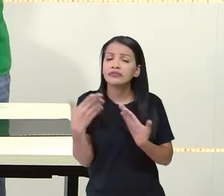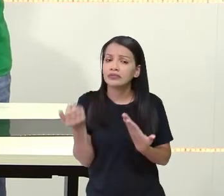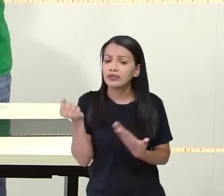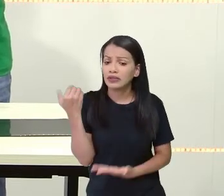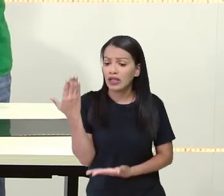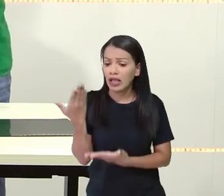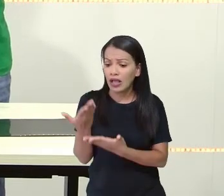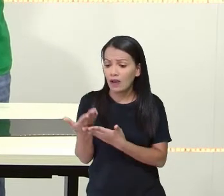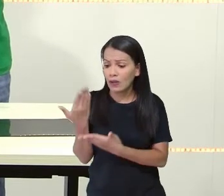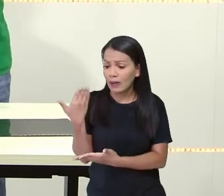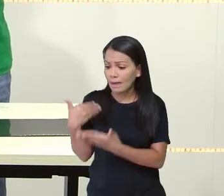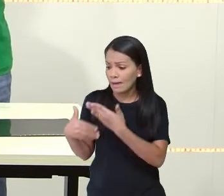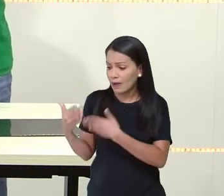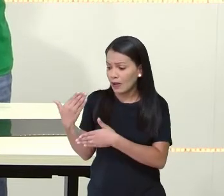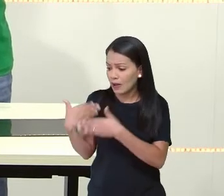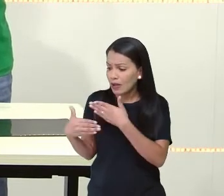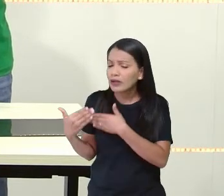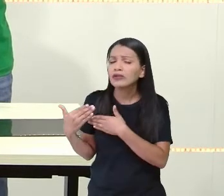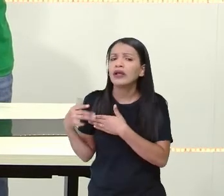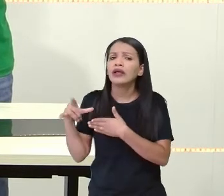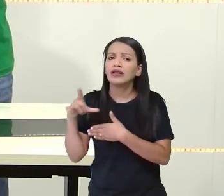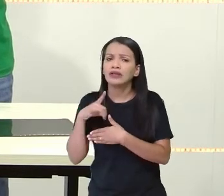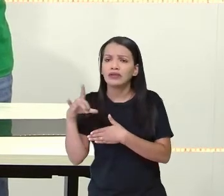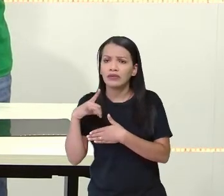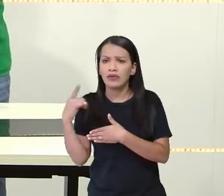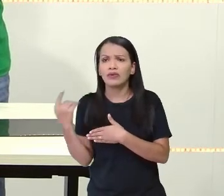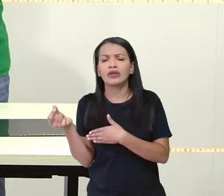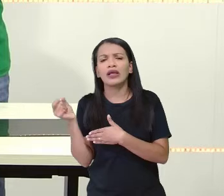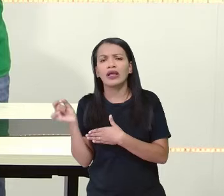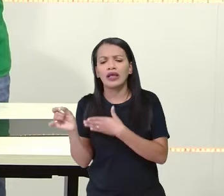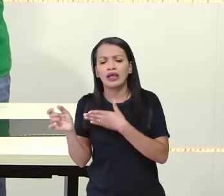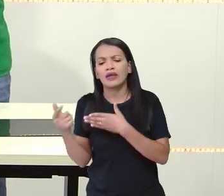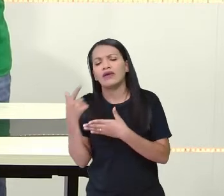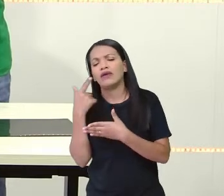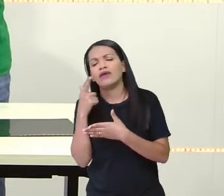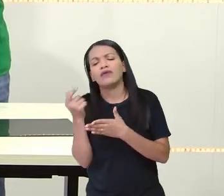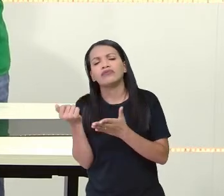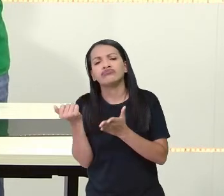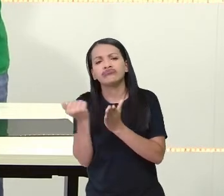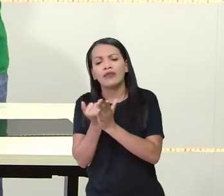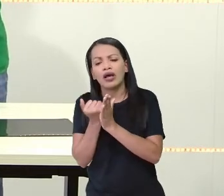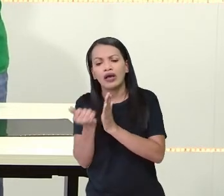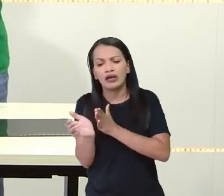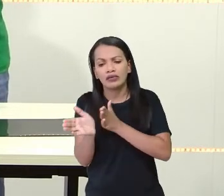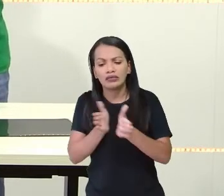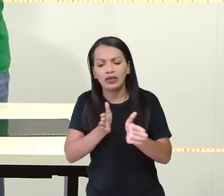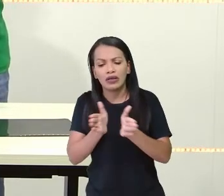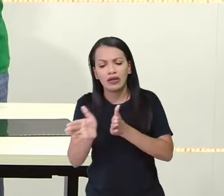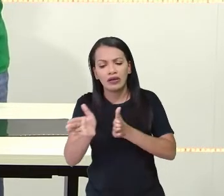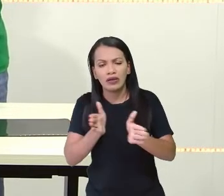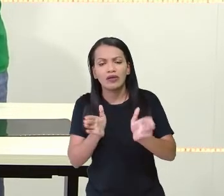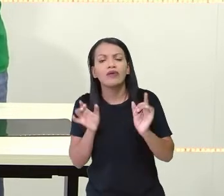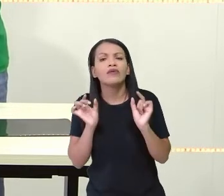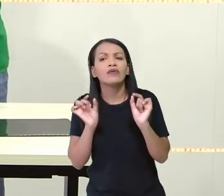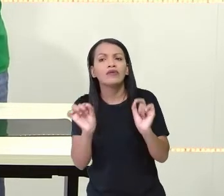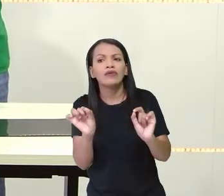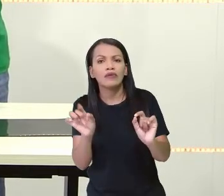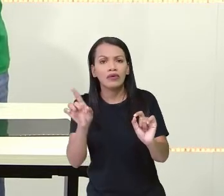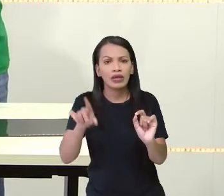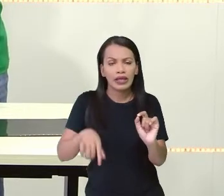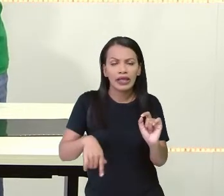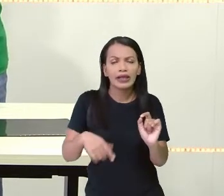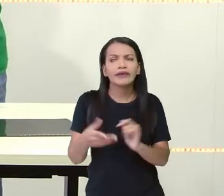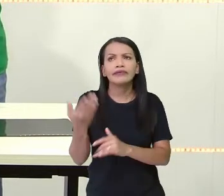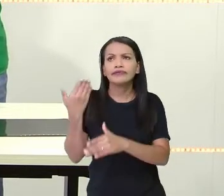aula passada, a gente trouxe os marcadores temporais, tá? Então, o tempo é o quê? Era